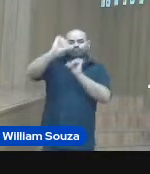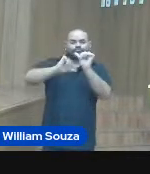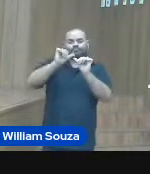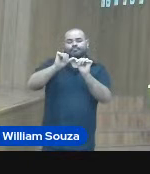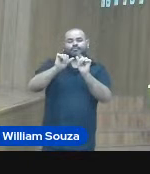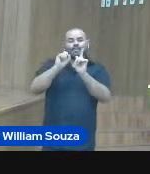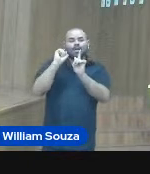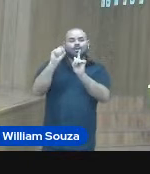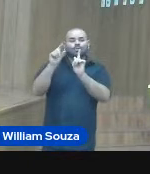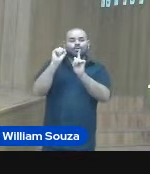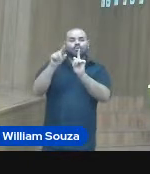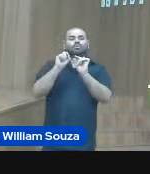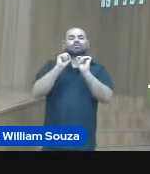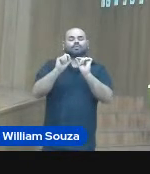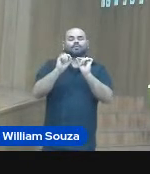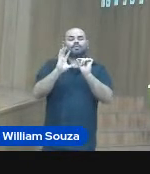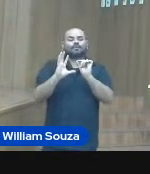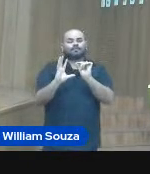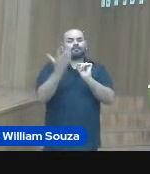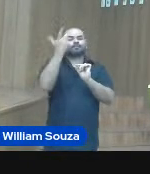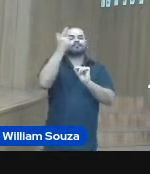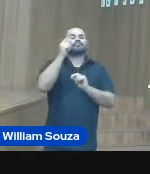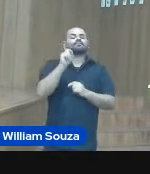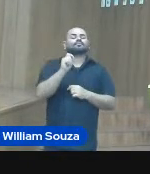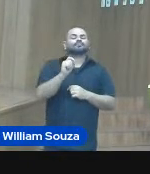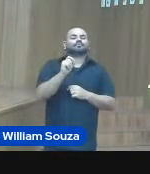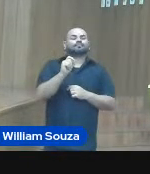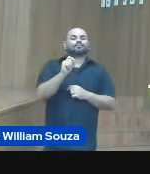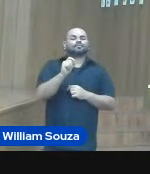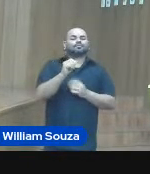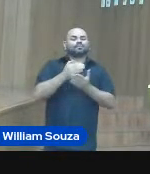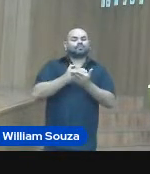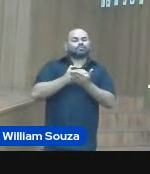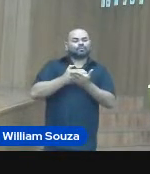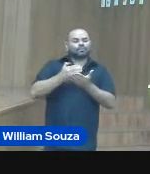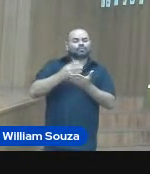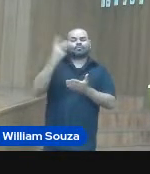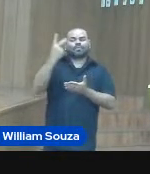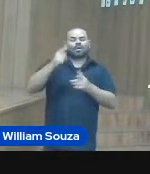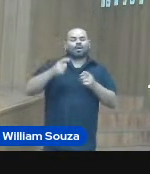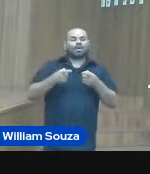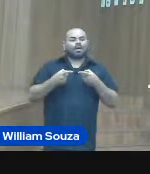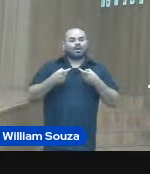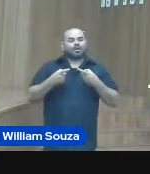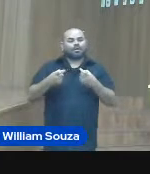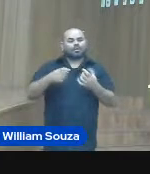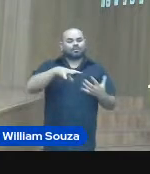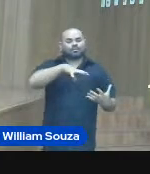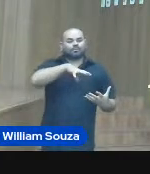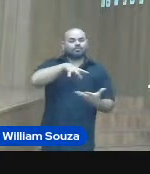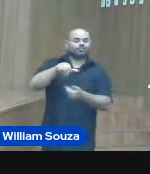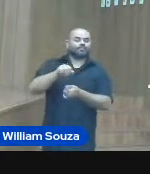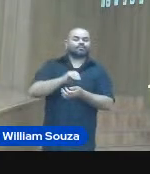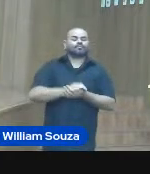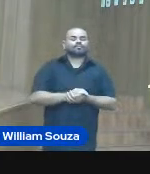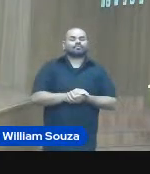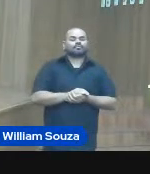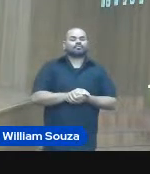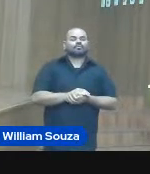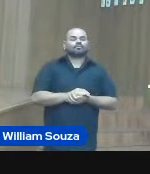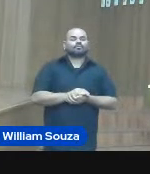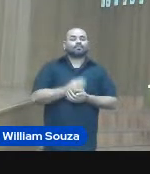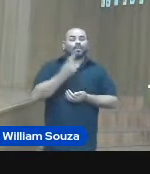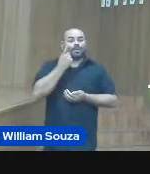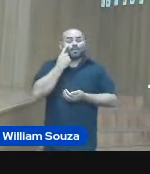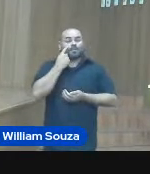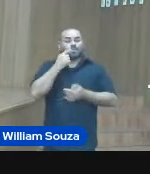é quando justamente no começo da Segunda Guerra Mundial, E você vê que o desemprego